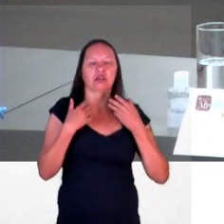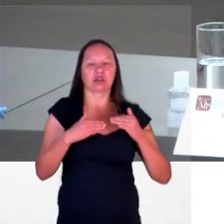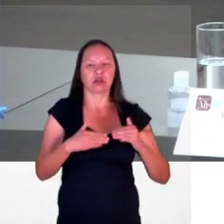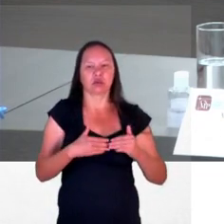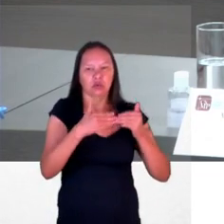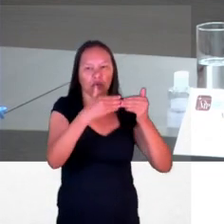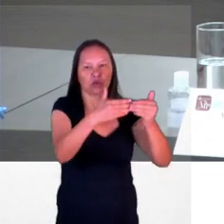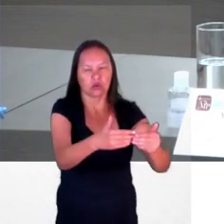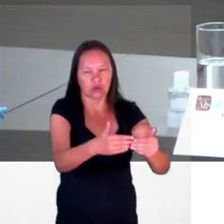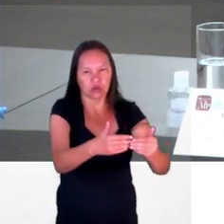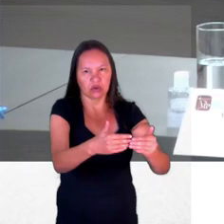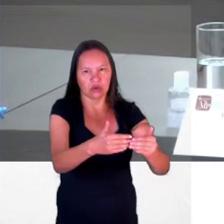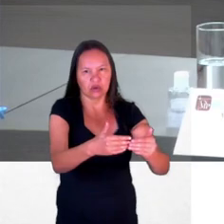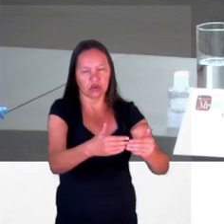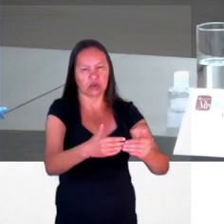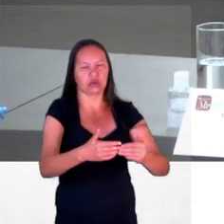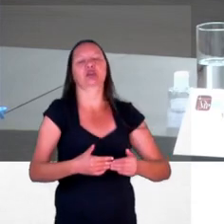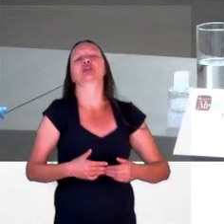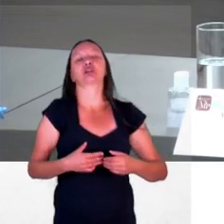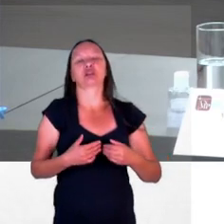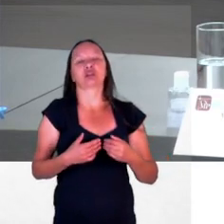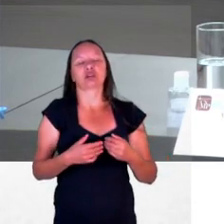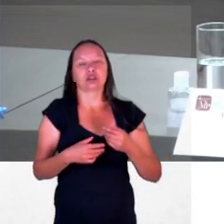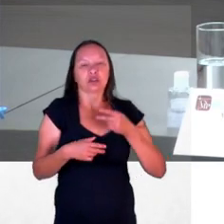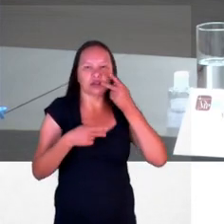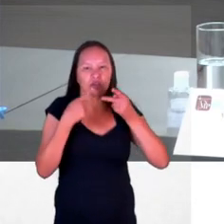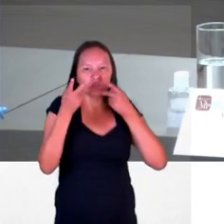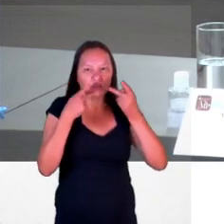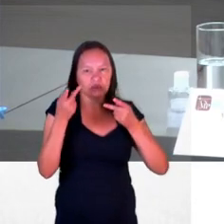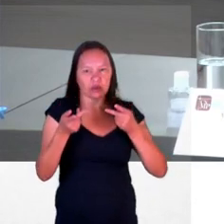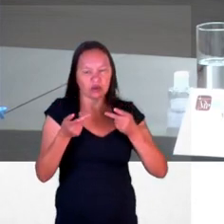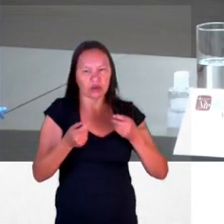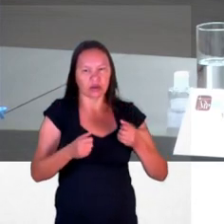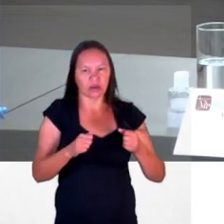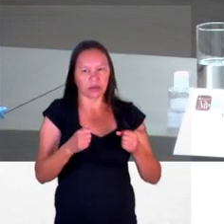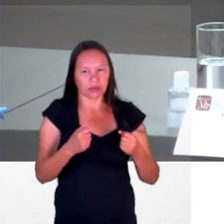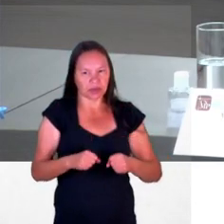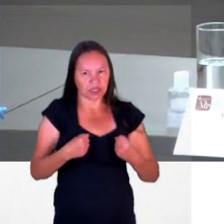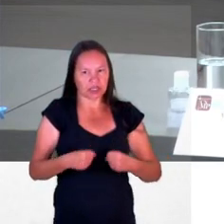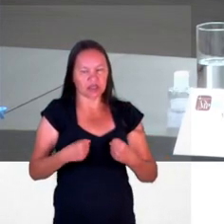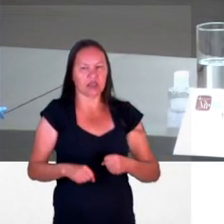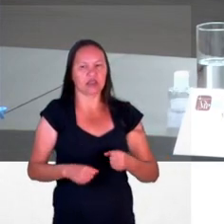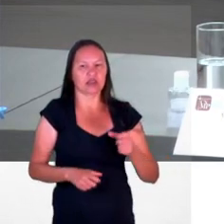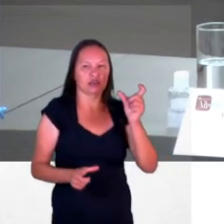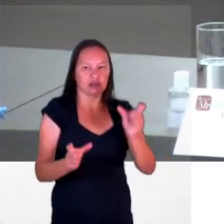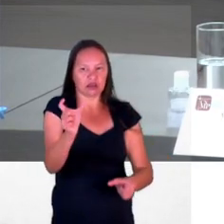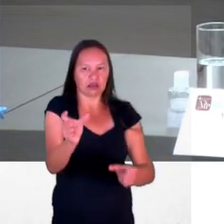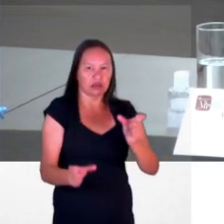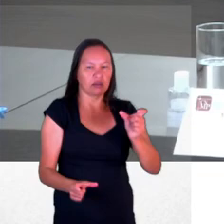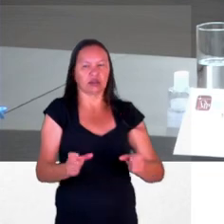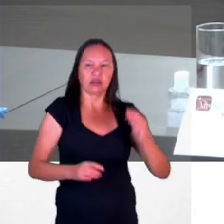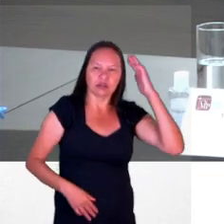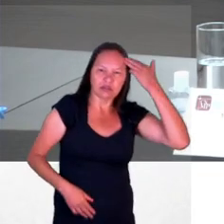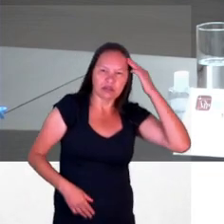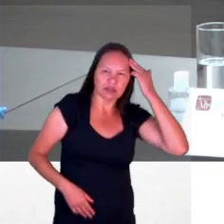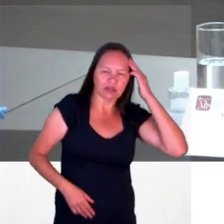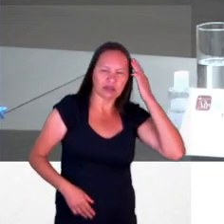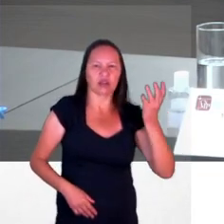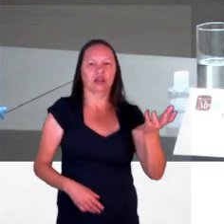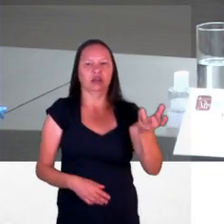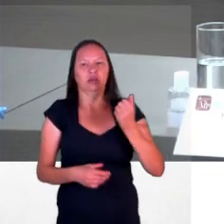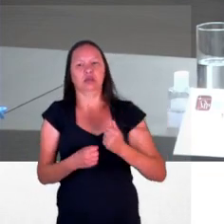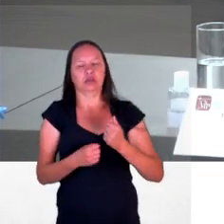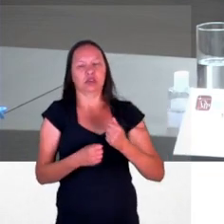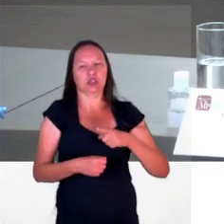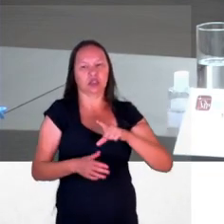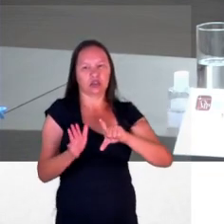costumava dizer nosso amigo Dom Mauro Morelli é necessário ser gente para entender e buscar a efetivação de